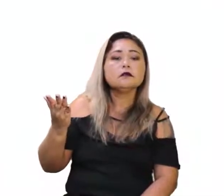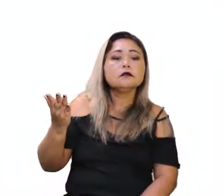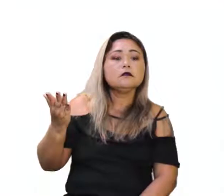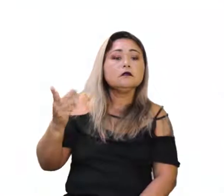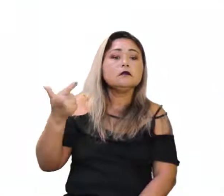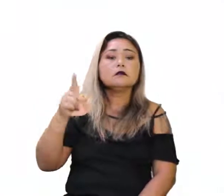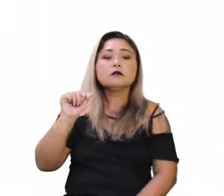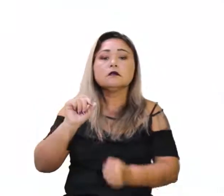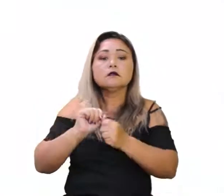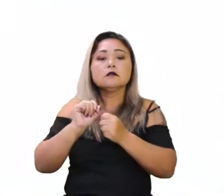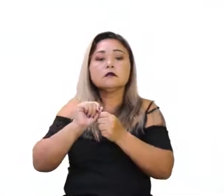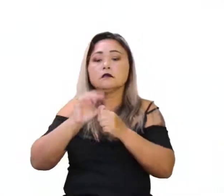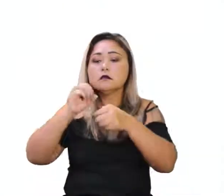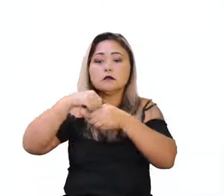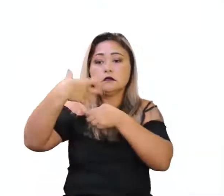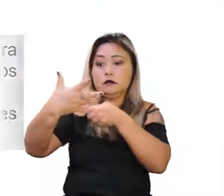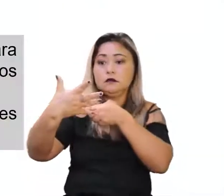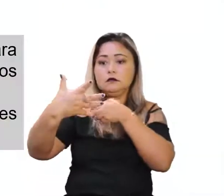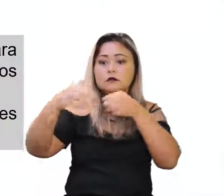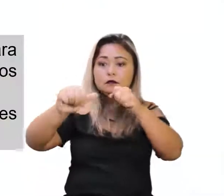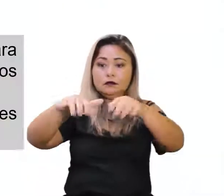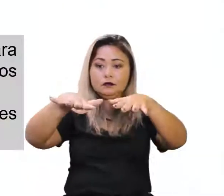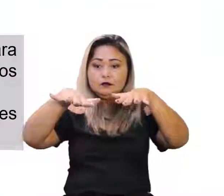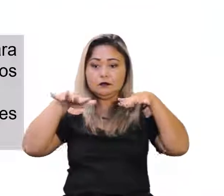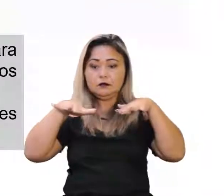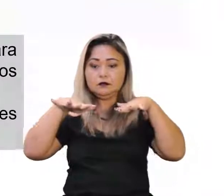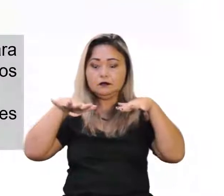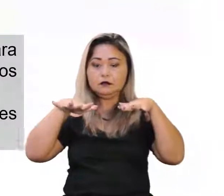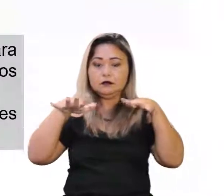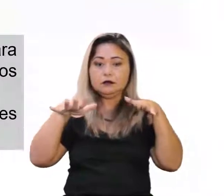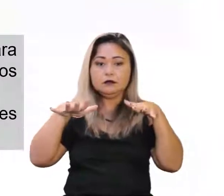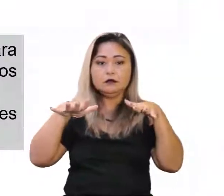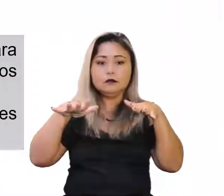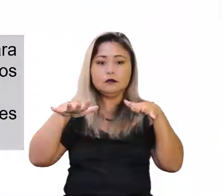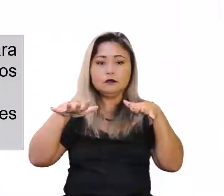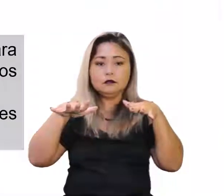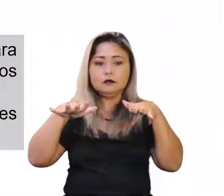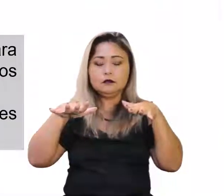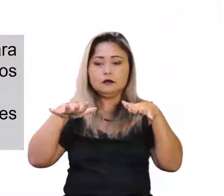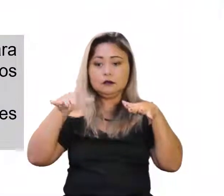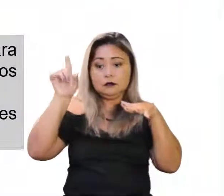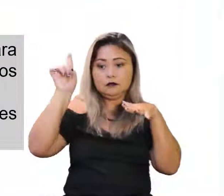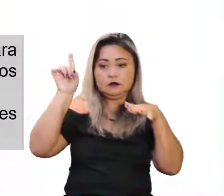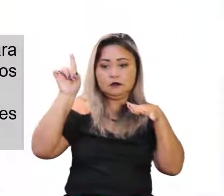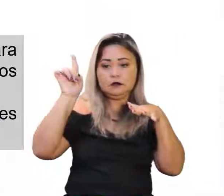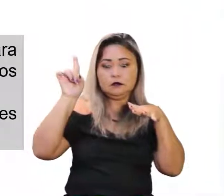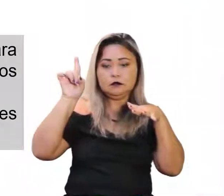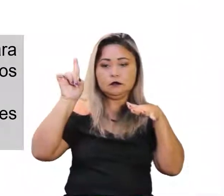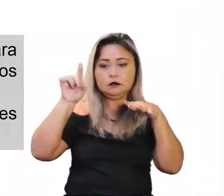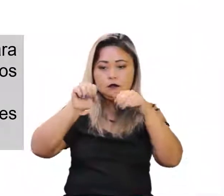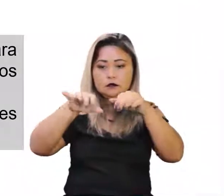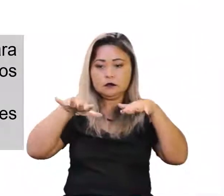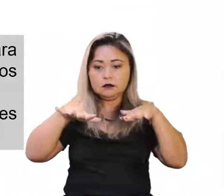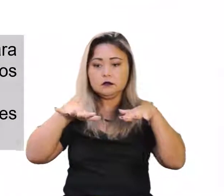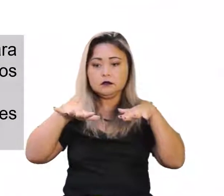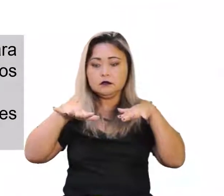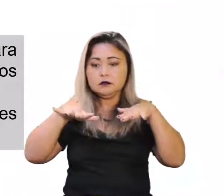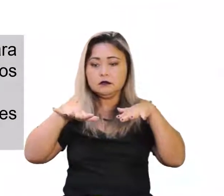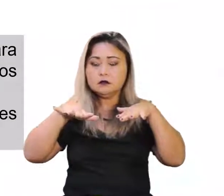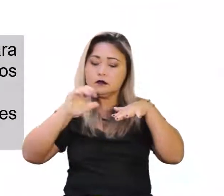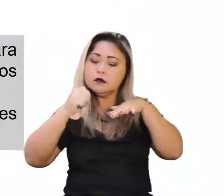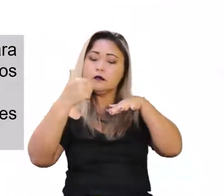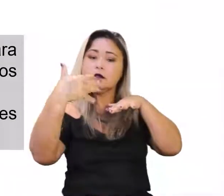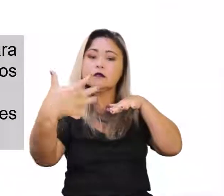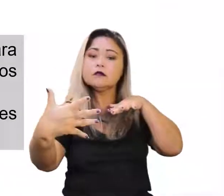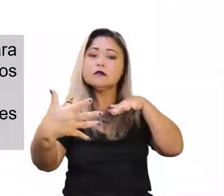Quase não há interferência externa. A plateia, isso é referente ao teatro de palco. A